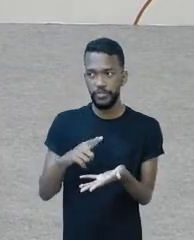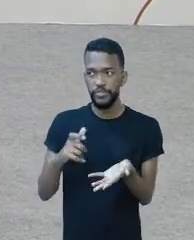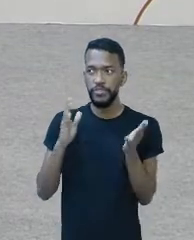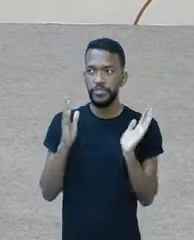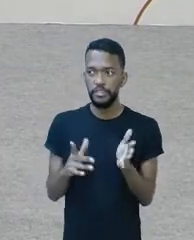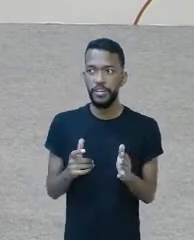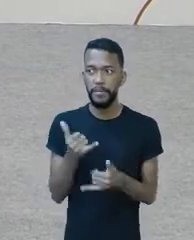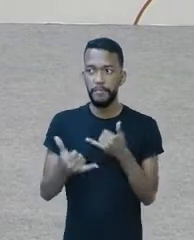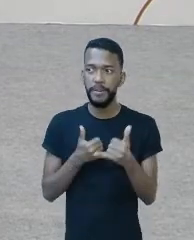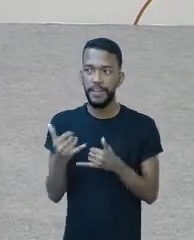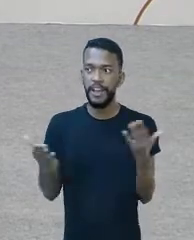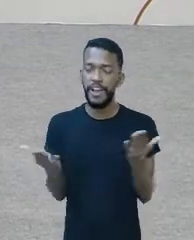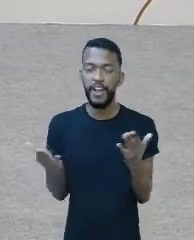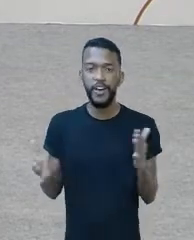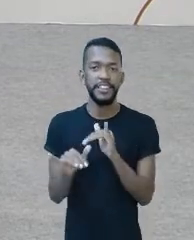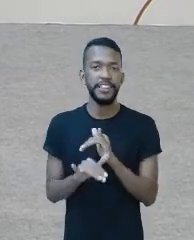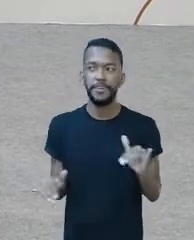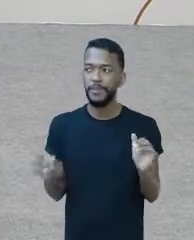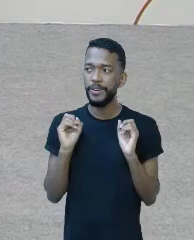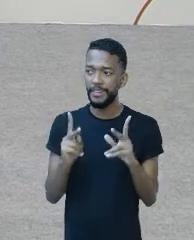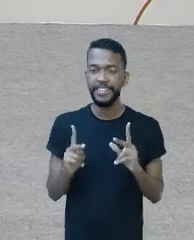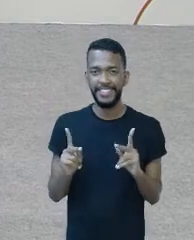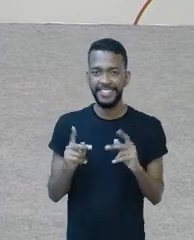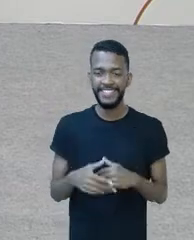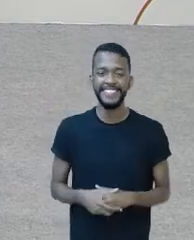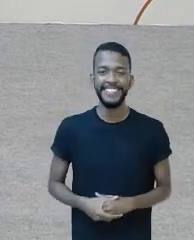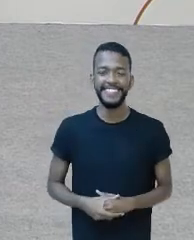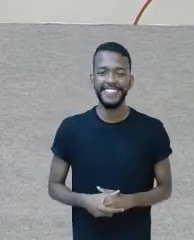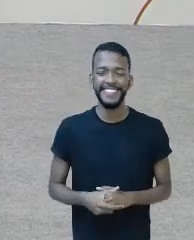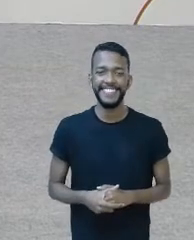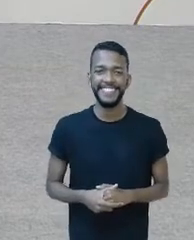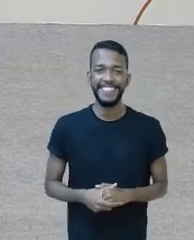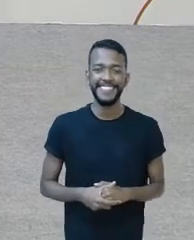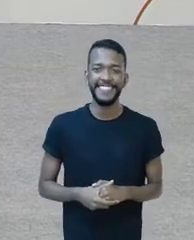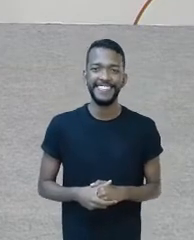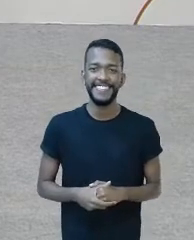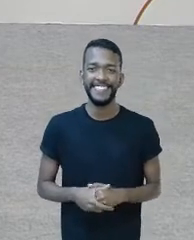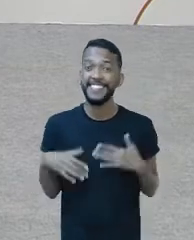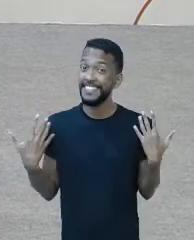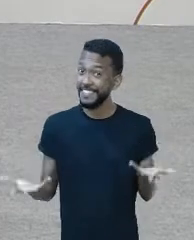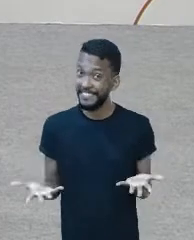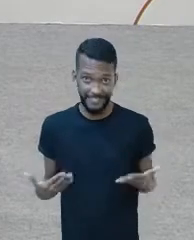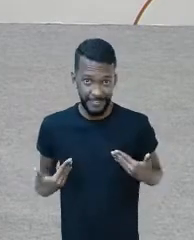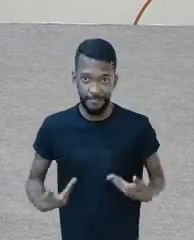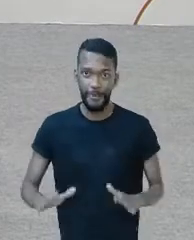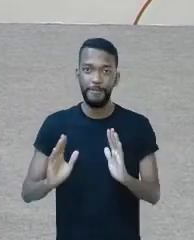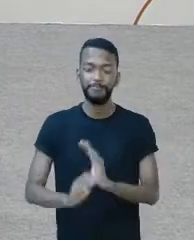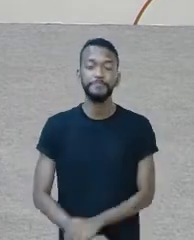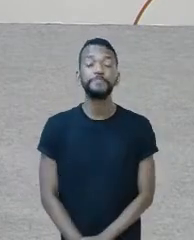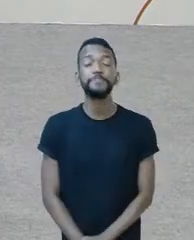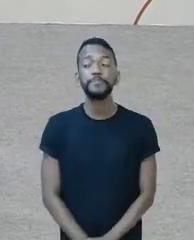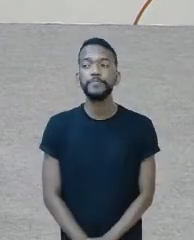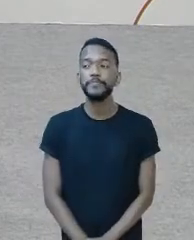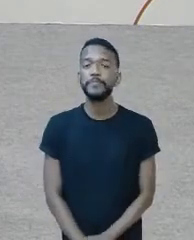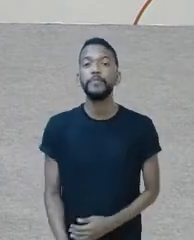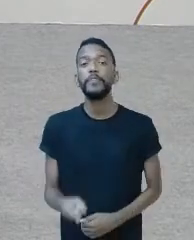para brincarmos tranquilamente, tá bom, Sandra? Vamos lá. Então vamos lá. Você